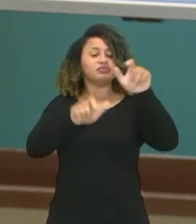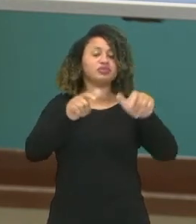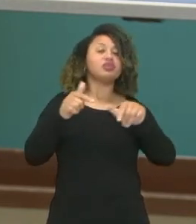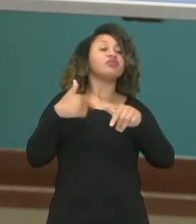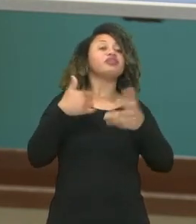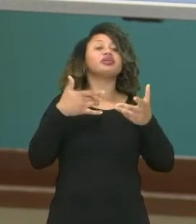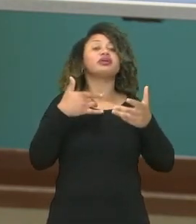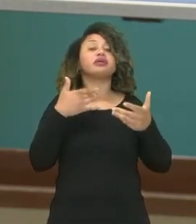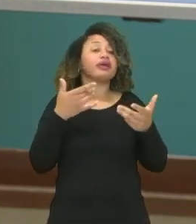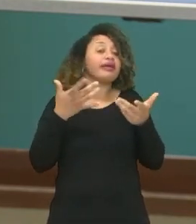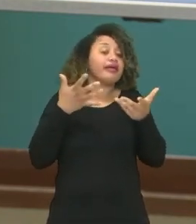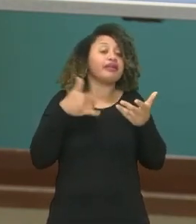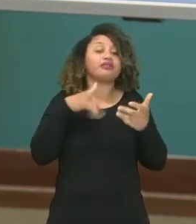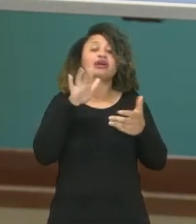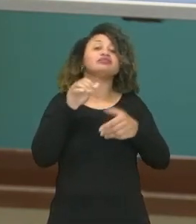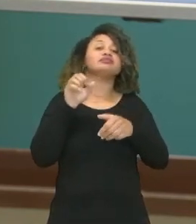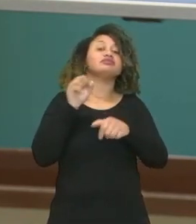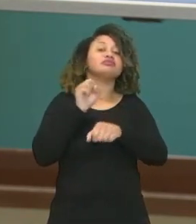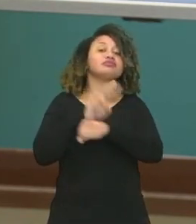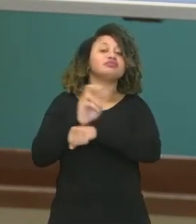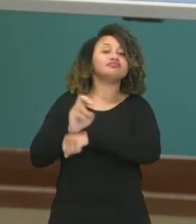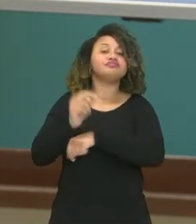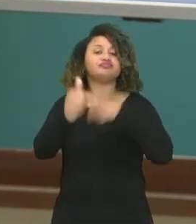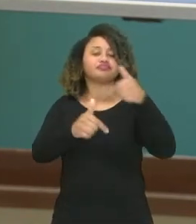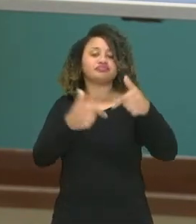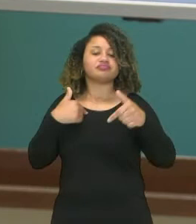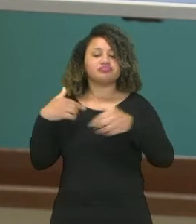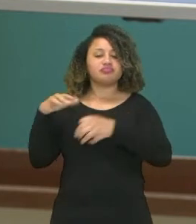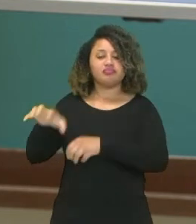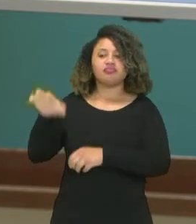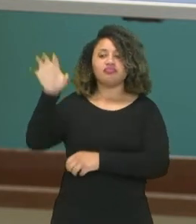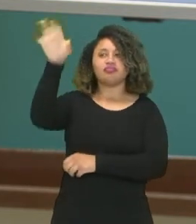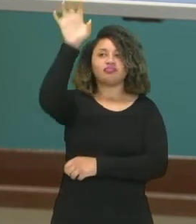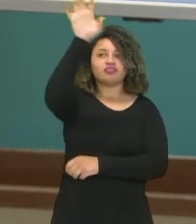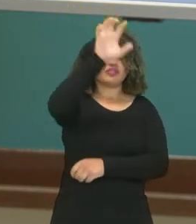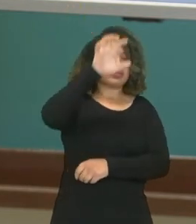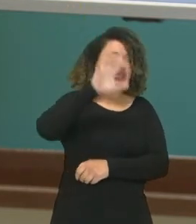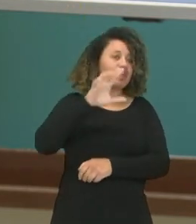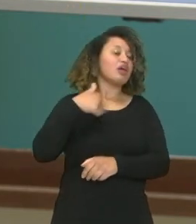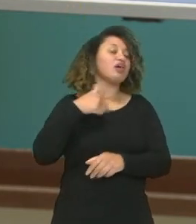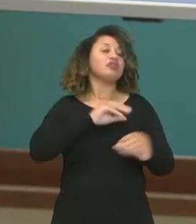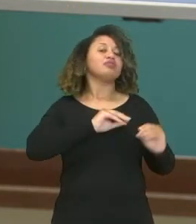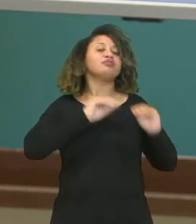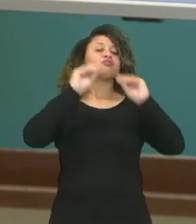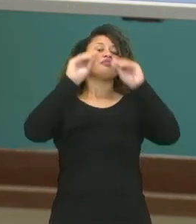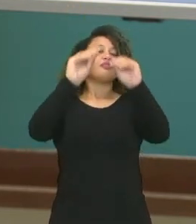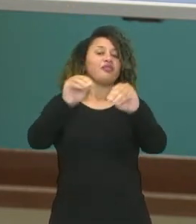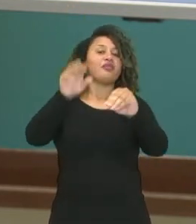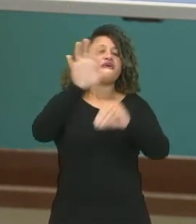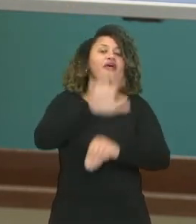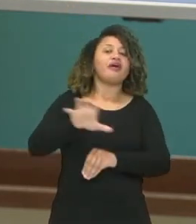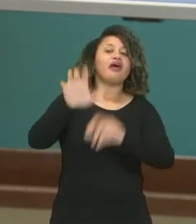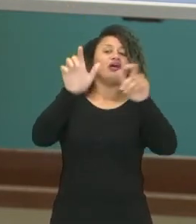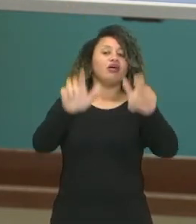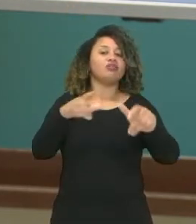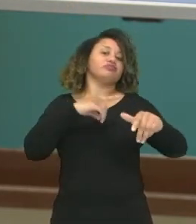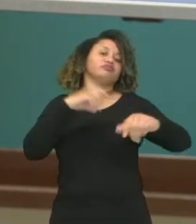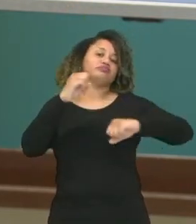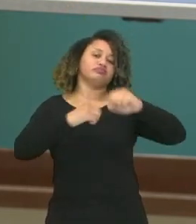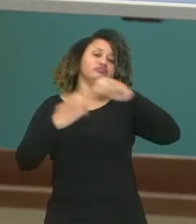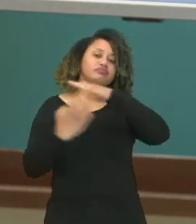dos empregos gerados ali. Portanto, saíram das suas regiões originais e migraram para onde os empregos